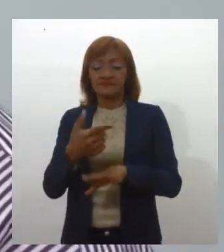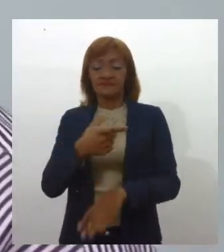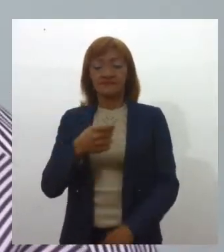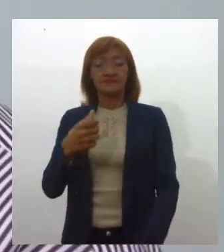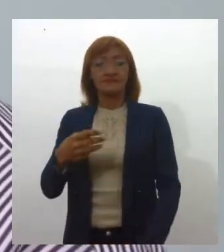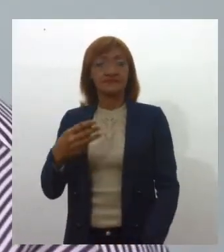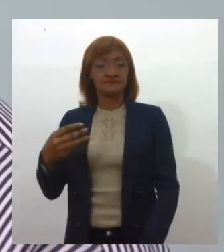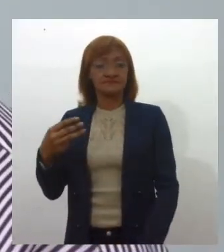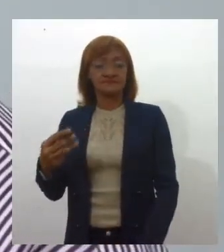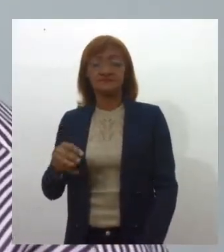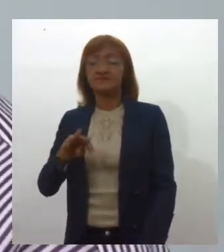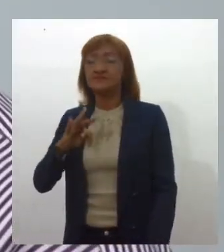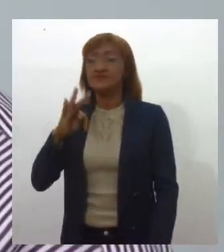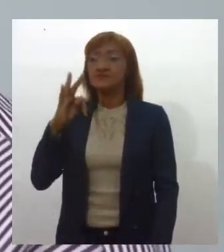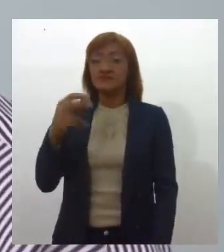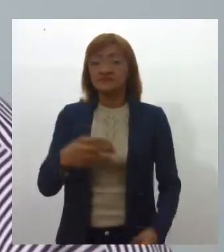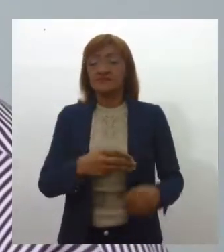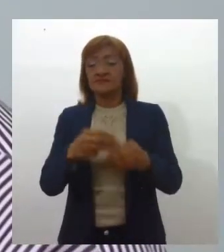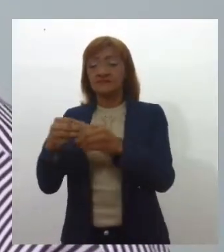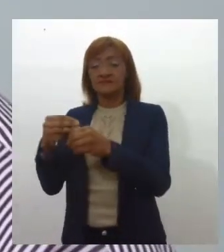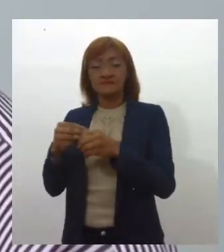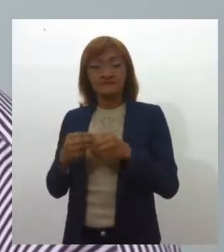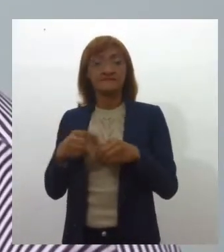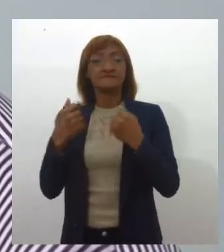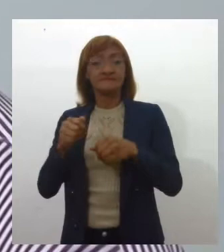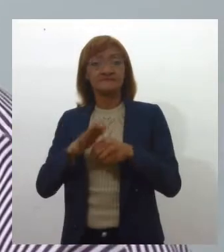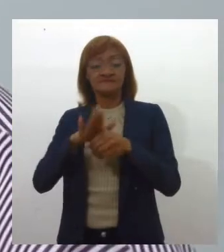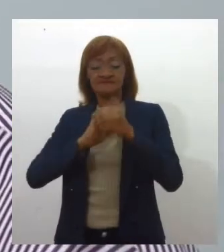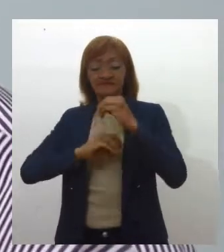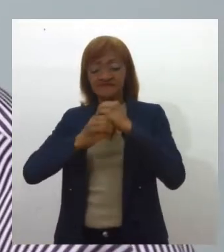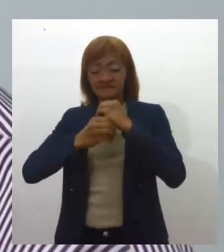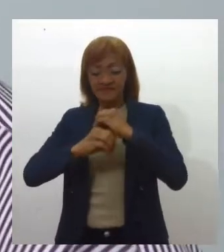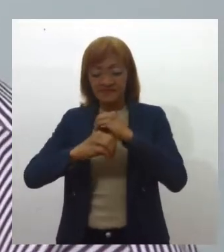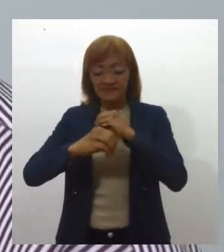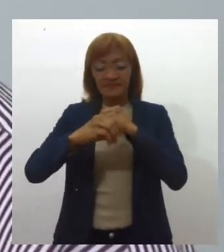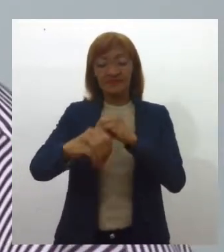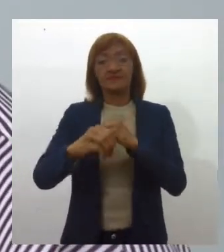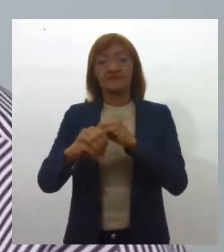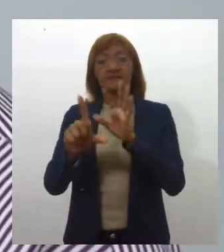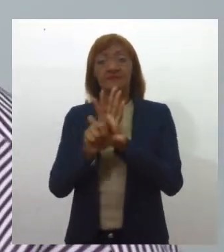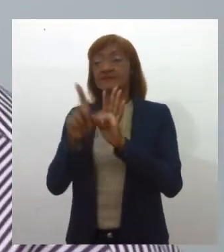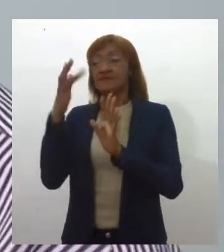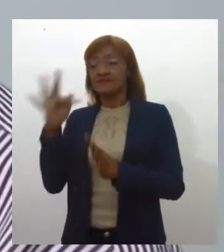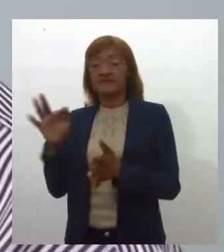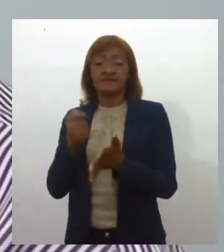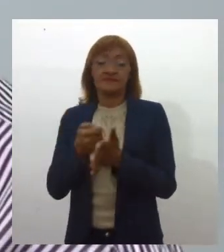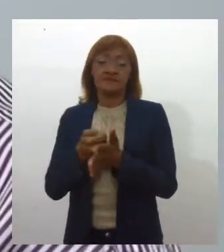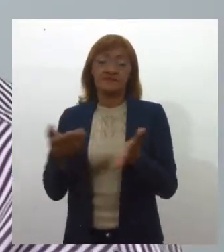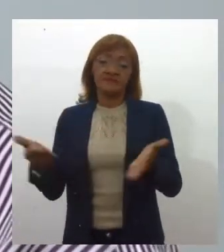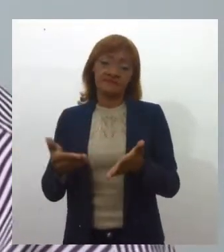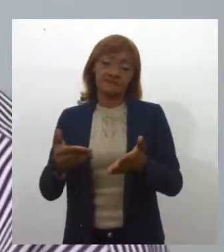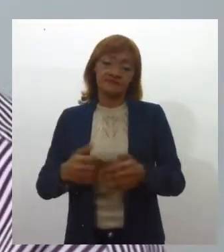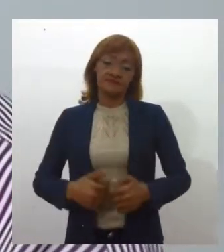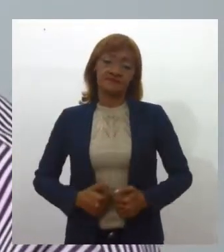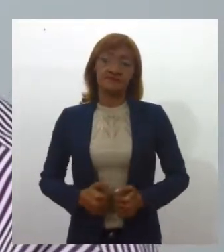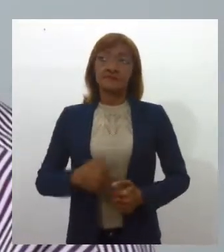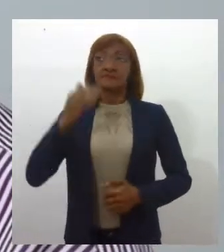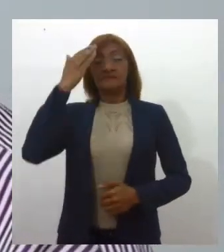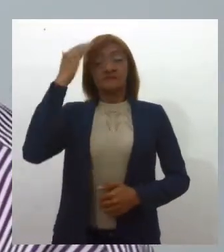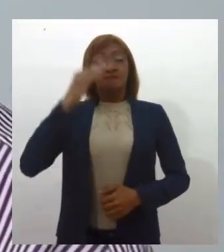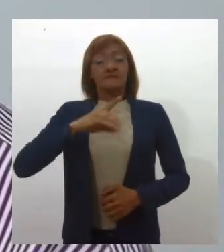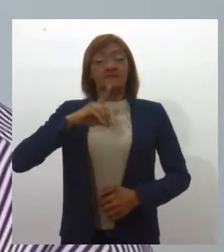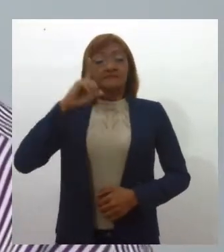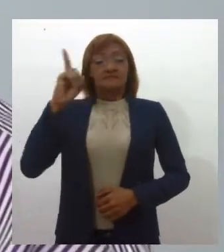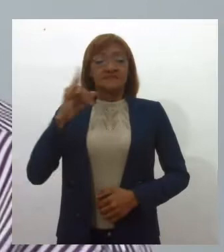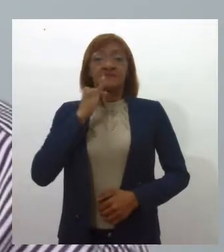2033, todos os municípios terão que ter rede de esgoto totalmente. É lei federal, é exigência agora. Graças a Deus, o trabalho já começou,